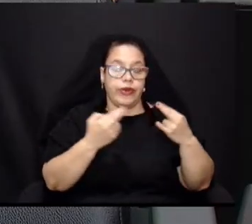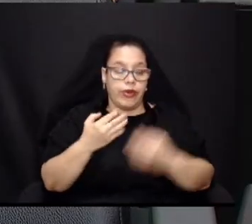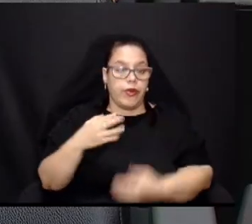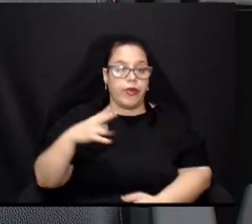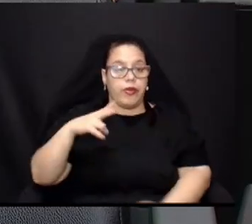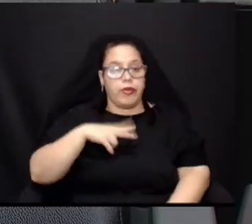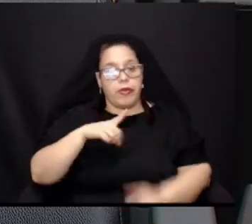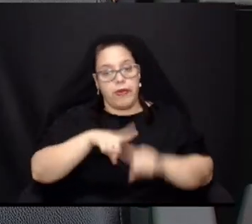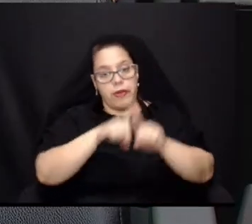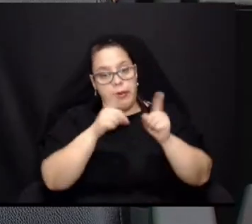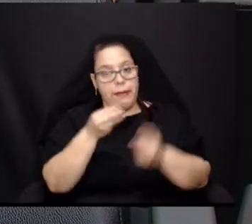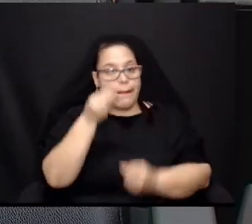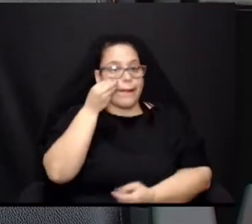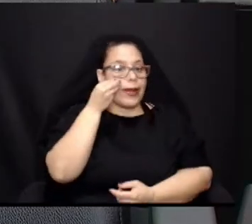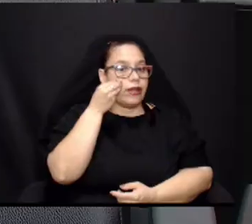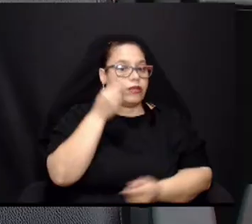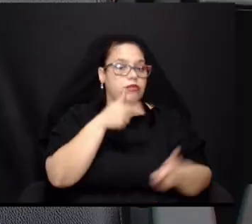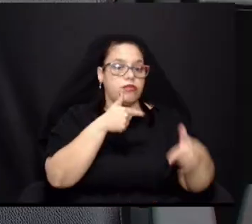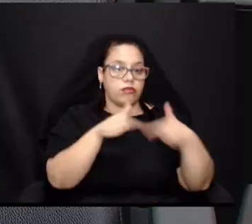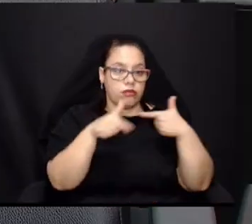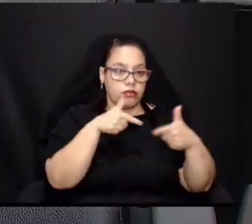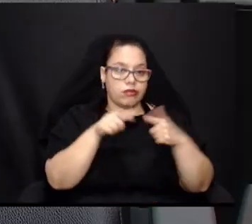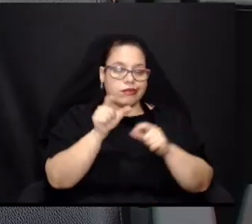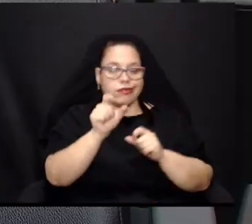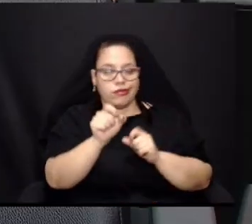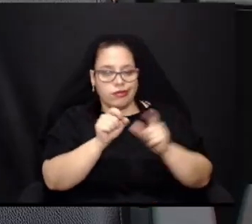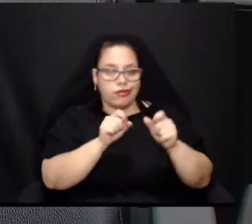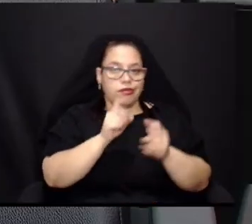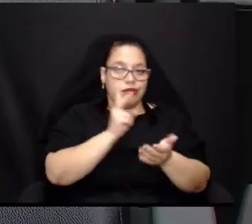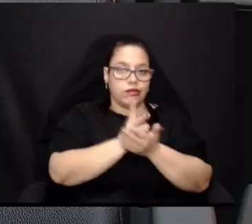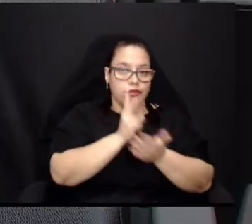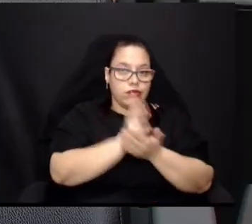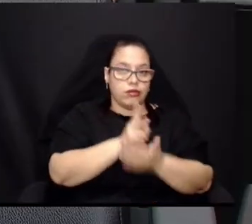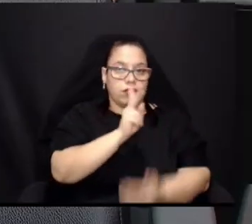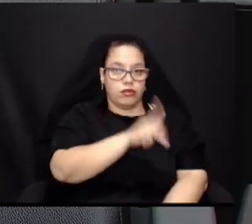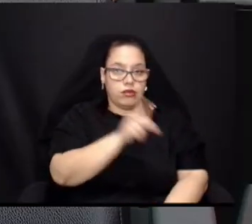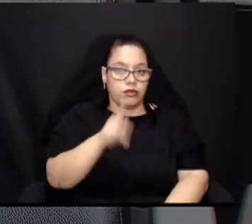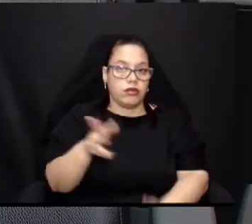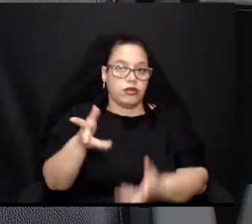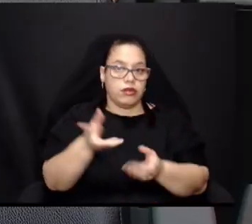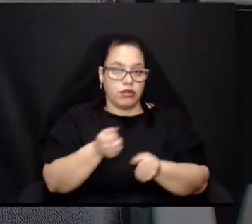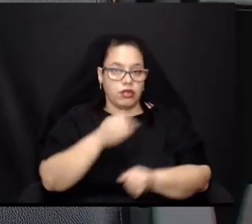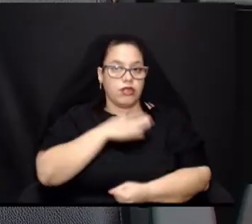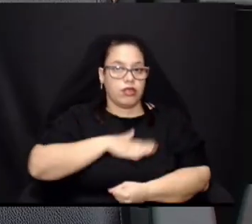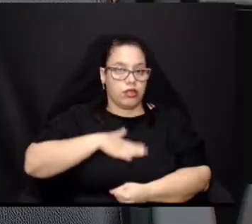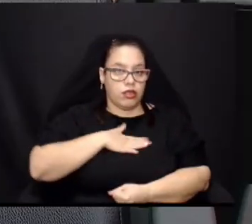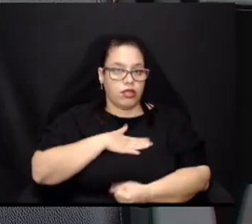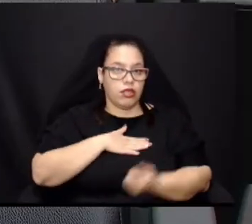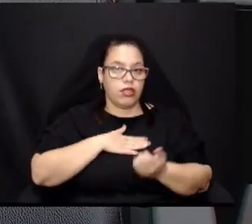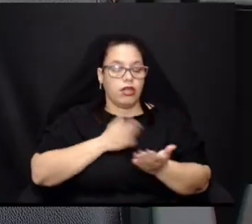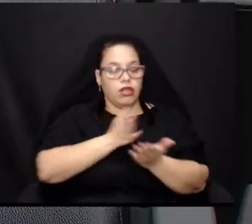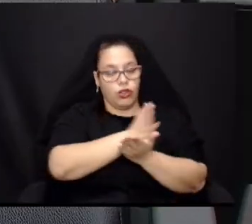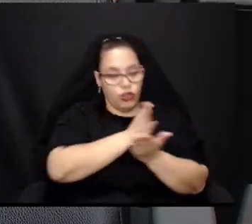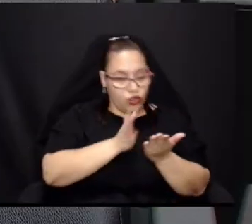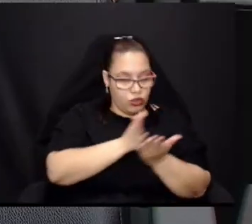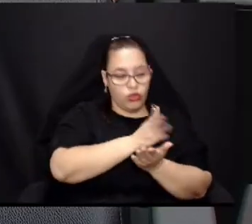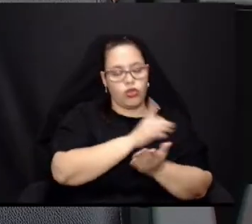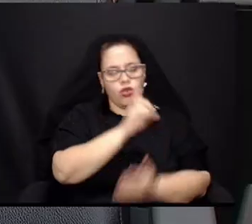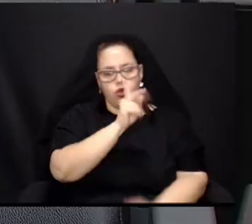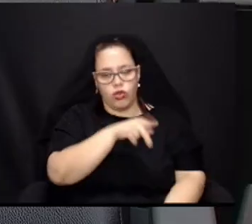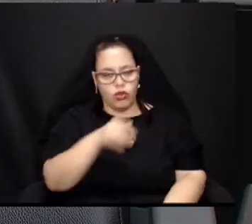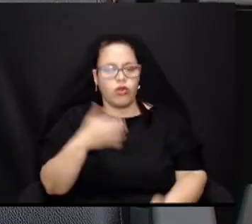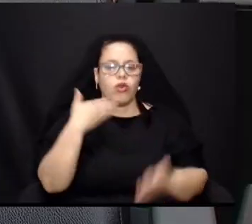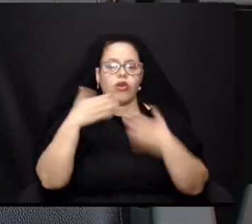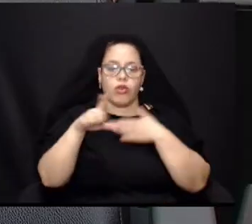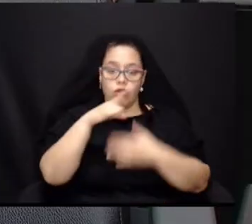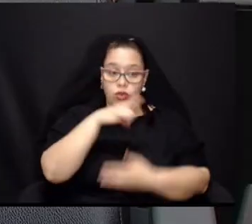fazer esse trabalho de formiguinha, de sempre que um professor traz e gosta, a gente fala, divide com outros professores, conta que existe, né,